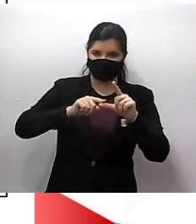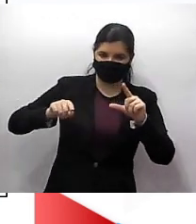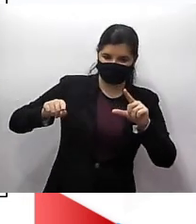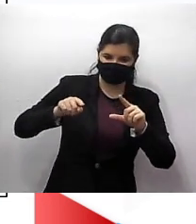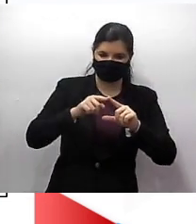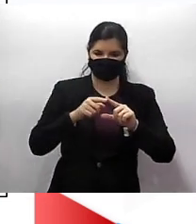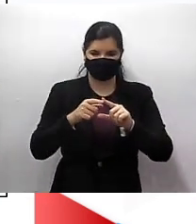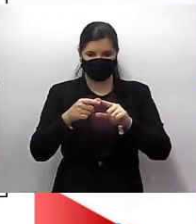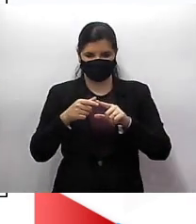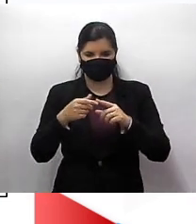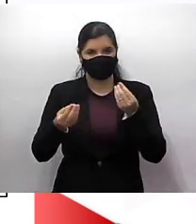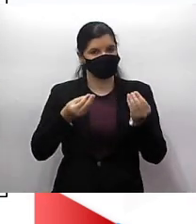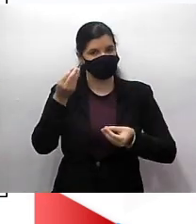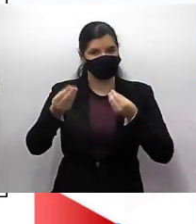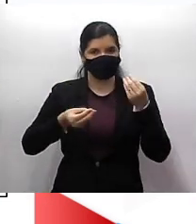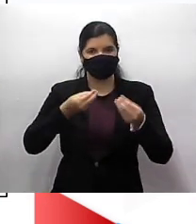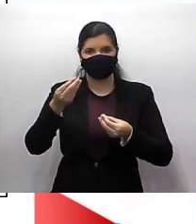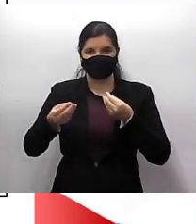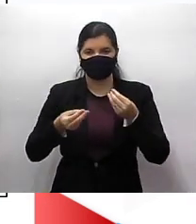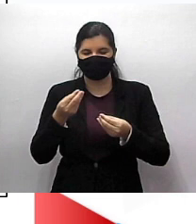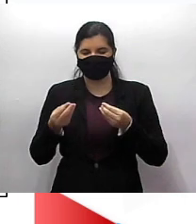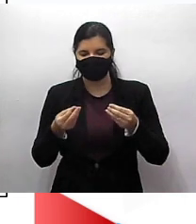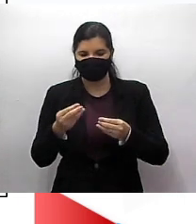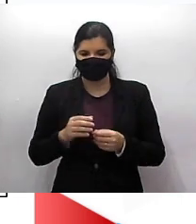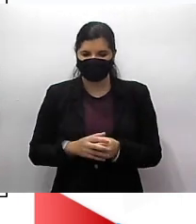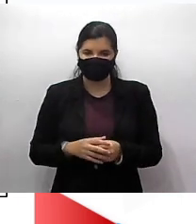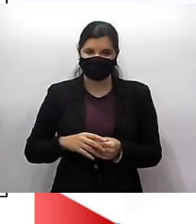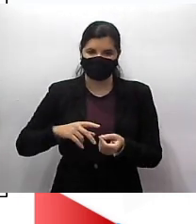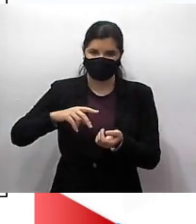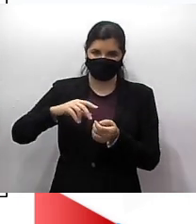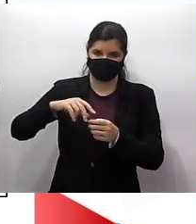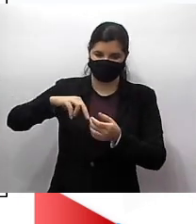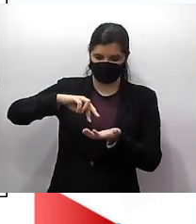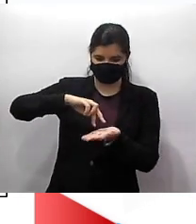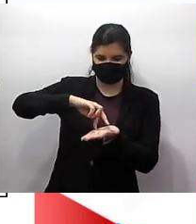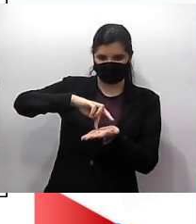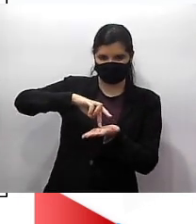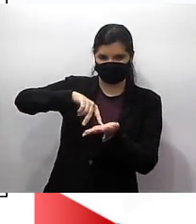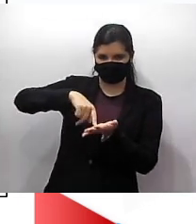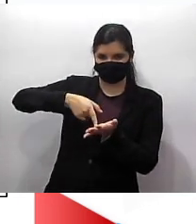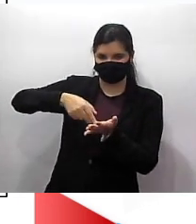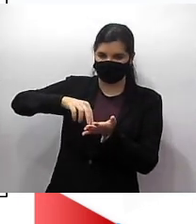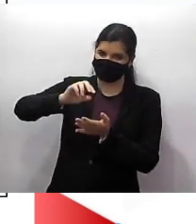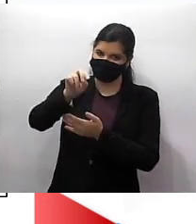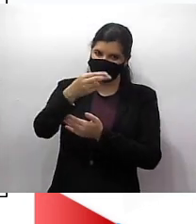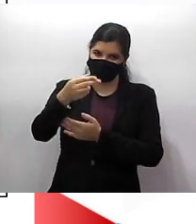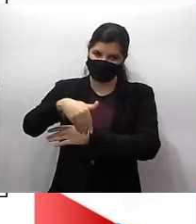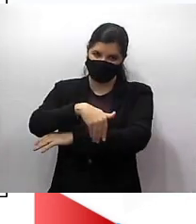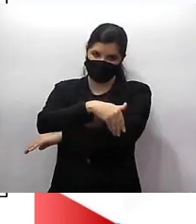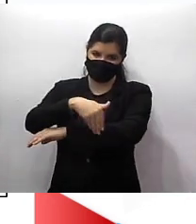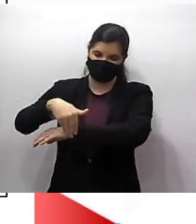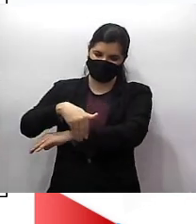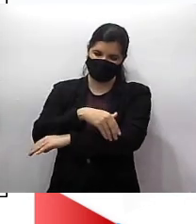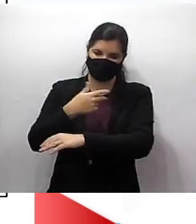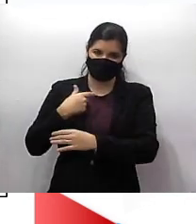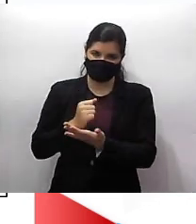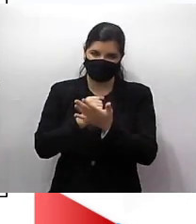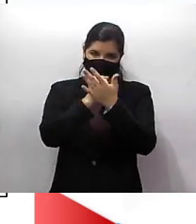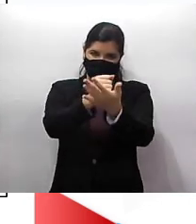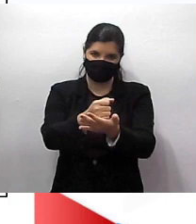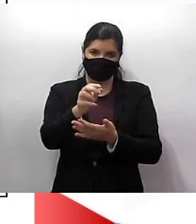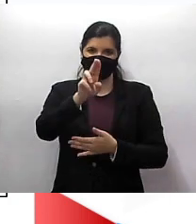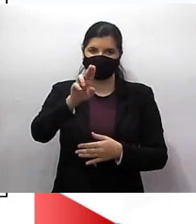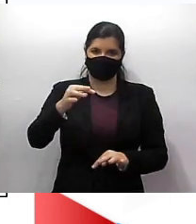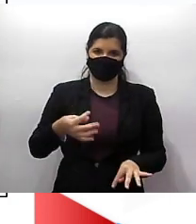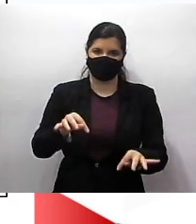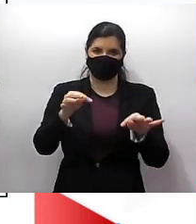E se desenha, na verdade, a partir de régua e compasso. Só que aí eu vou utilizar para vocês algo tecnológico. Então eu já